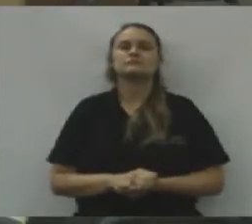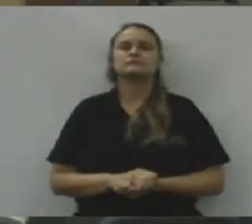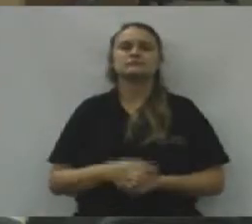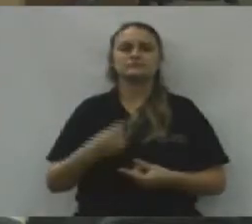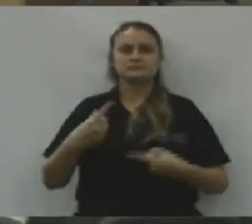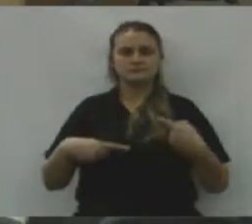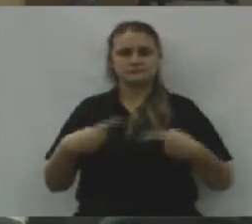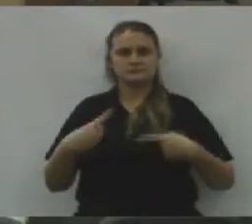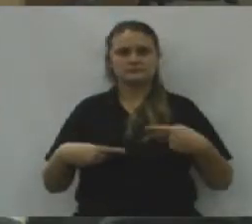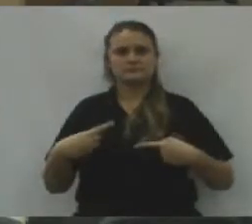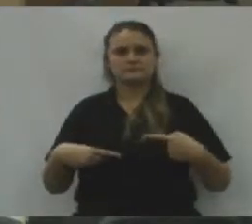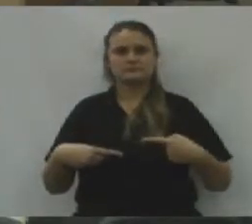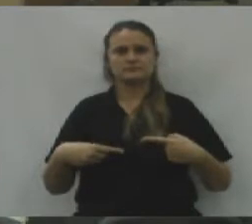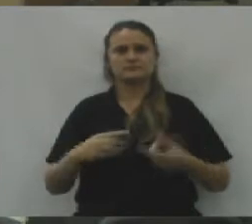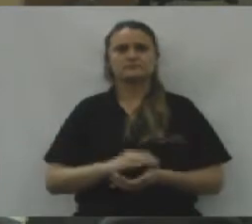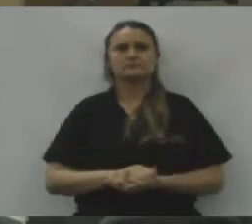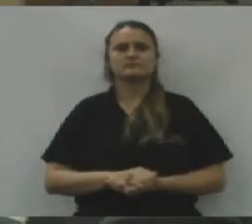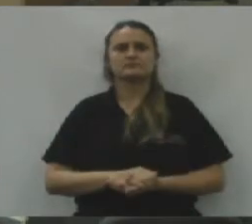Em discussão?